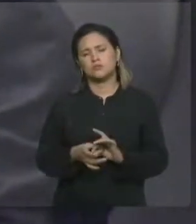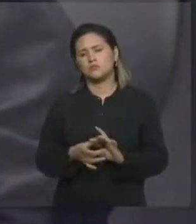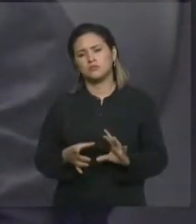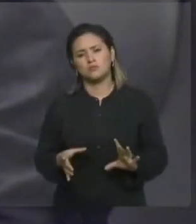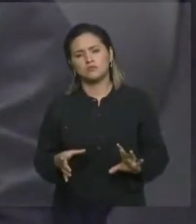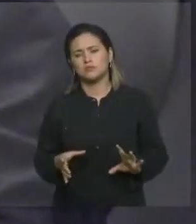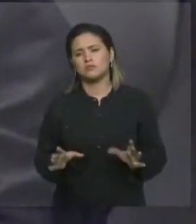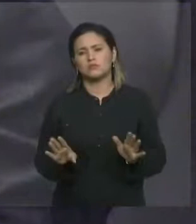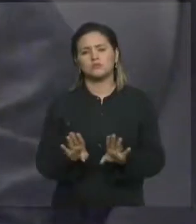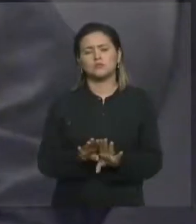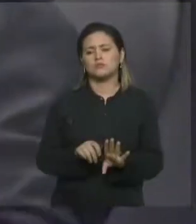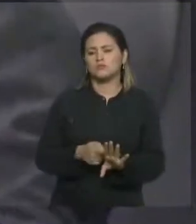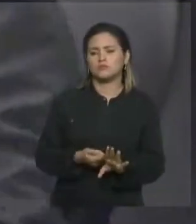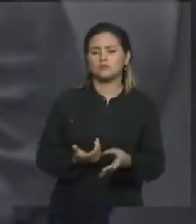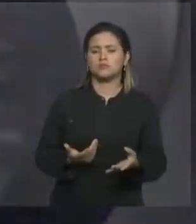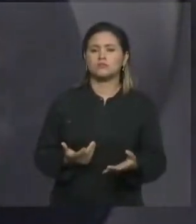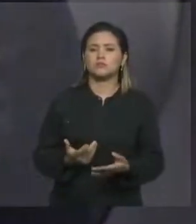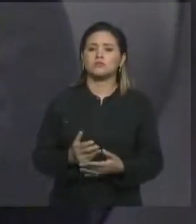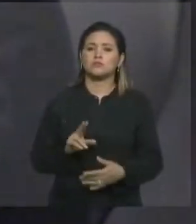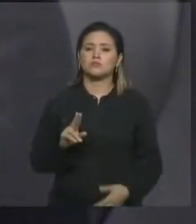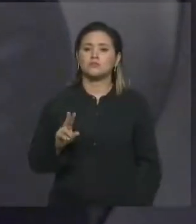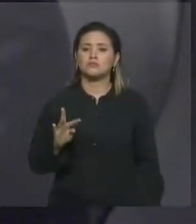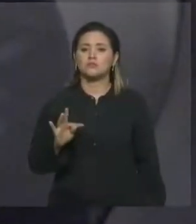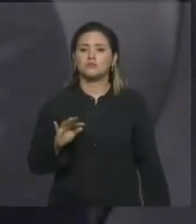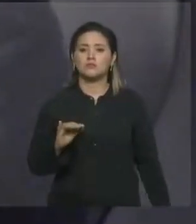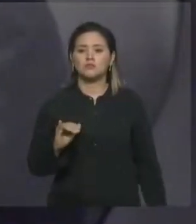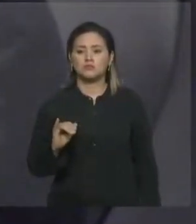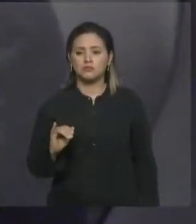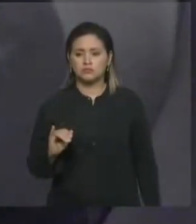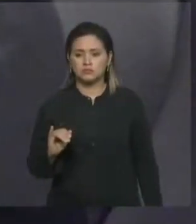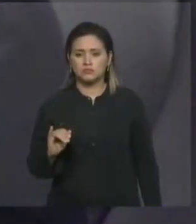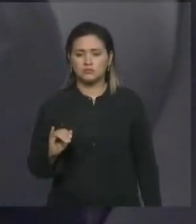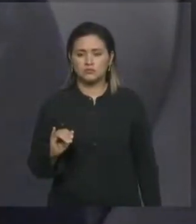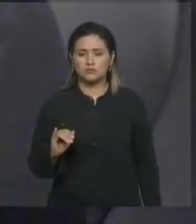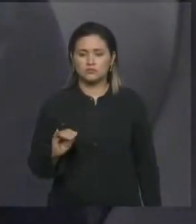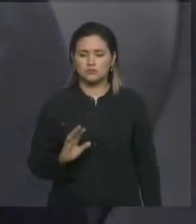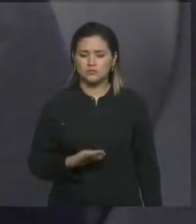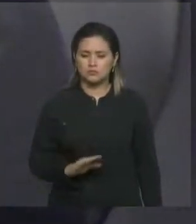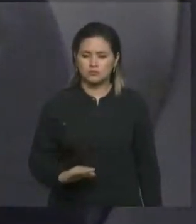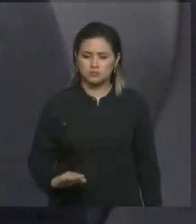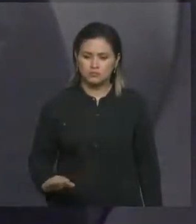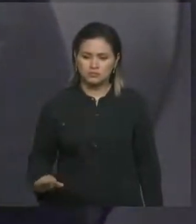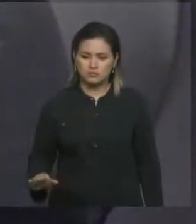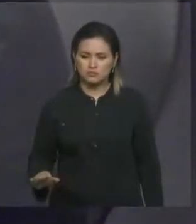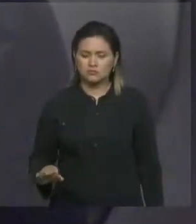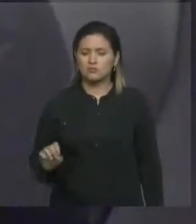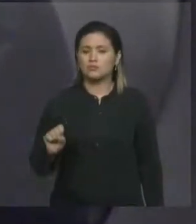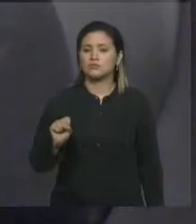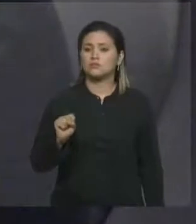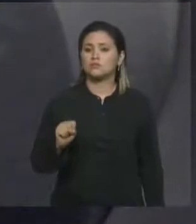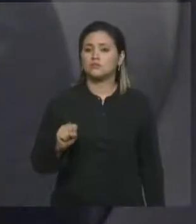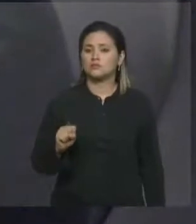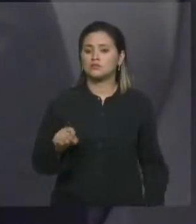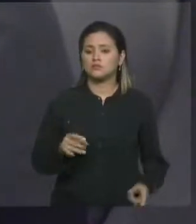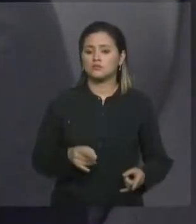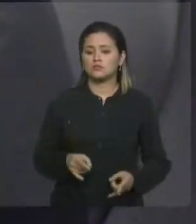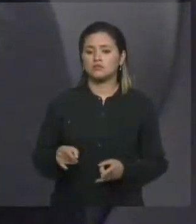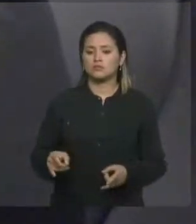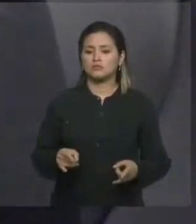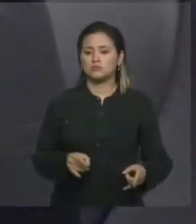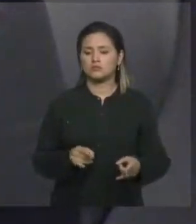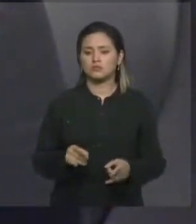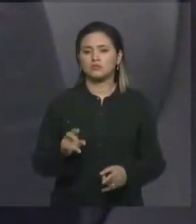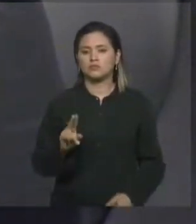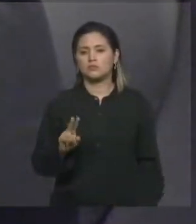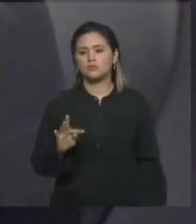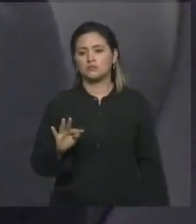lá outro serviço, aos UTIs, a UTI da pediatria, são 8 UTIs que estão lá desativados